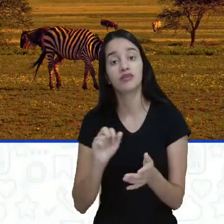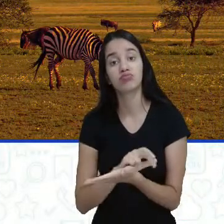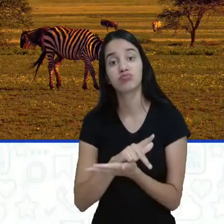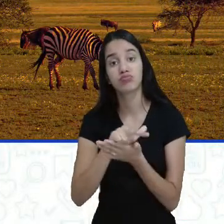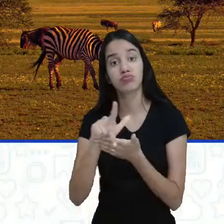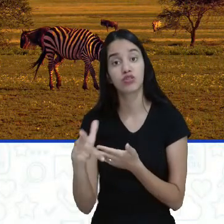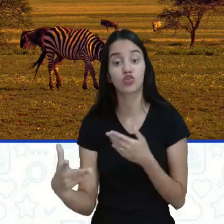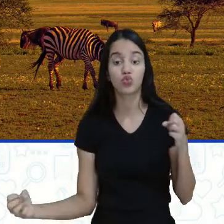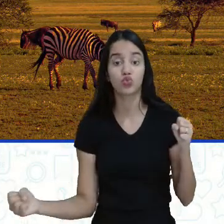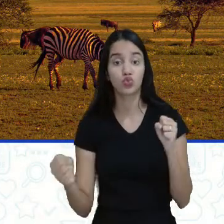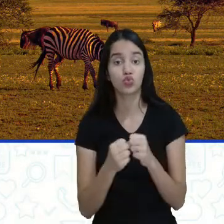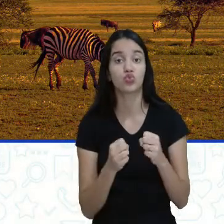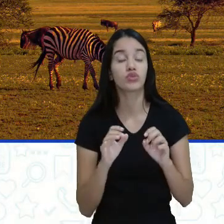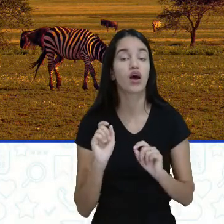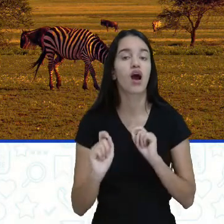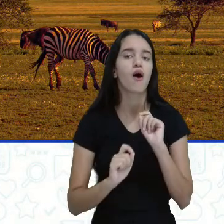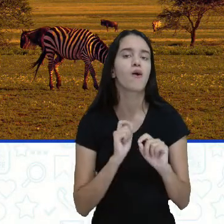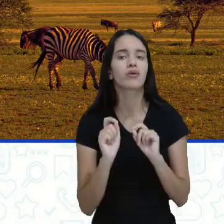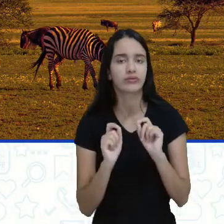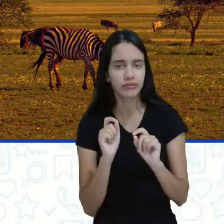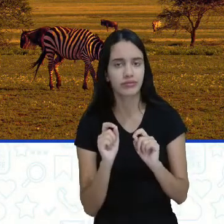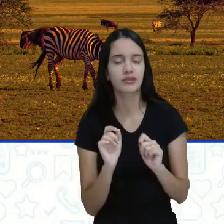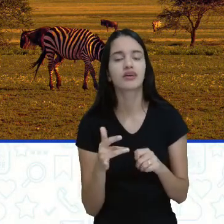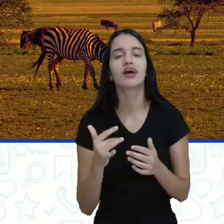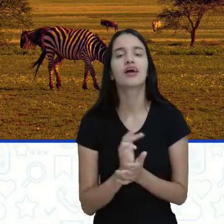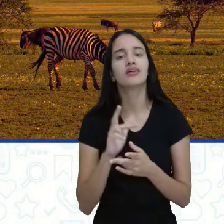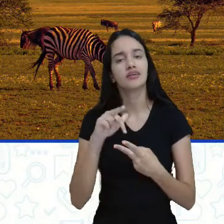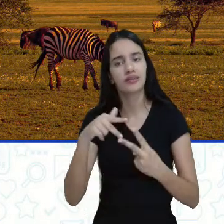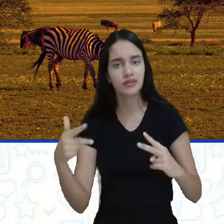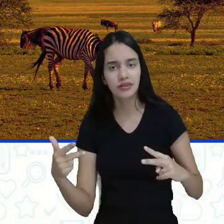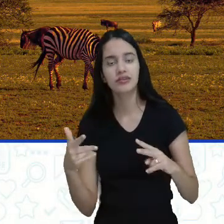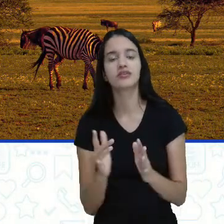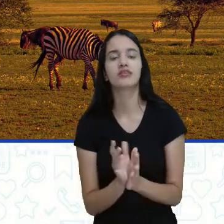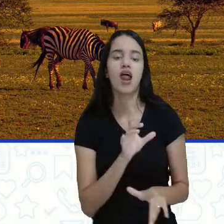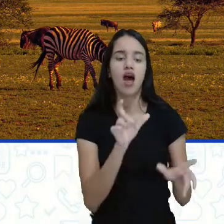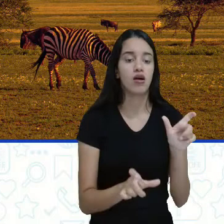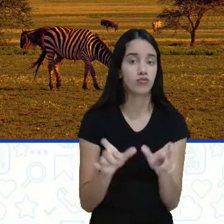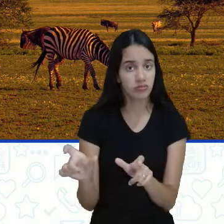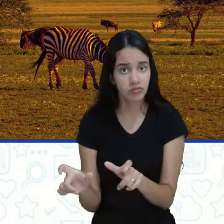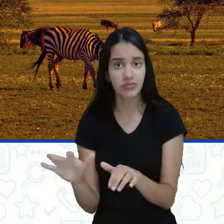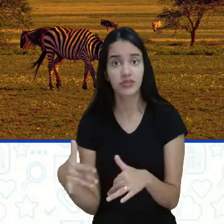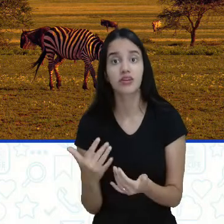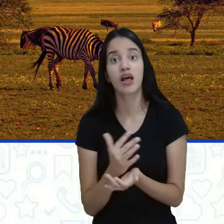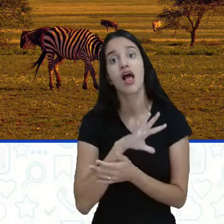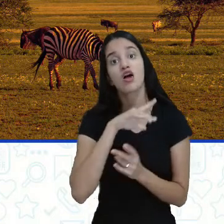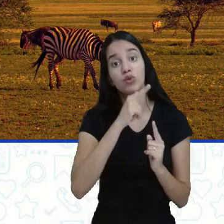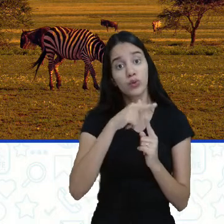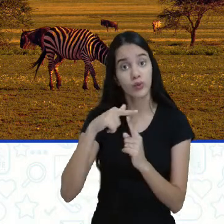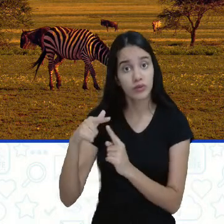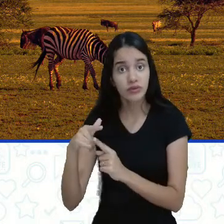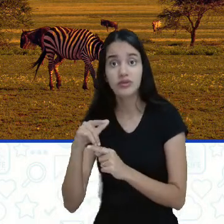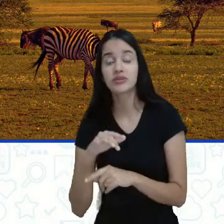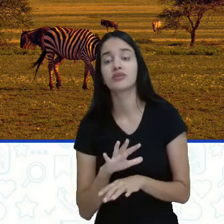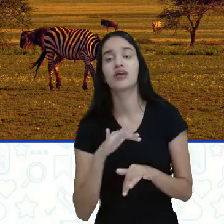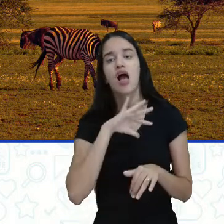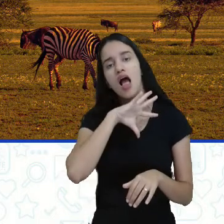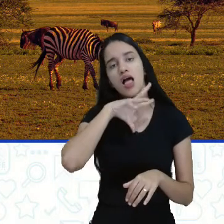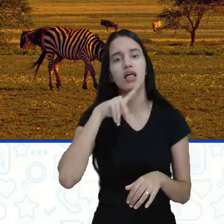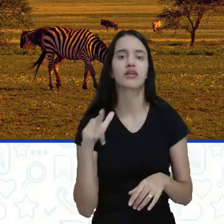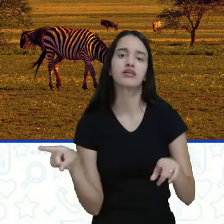biodiversidade juntas, o que é que vai haver? É a variabilidade genética entre indivíduos da mesma espécie, bem como